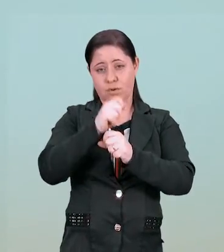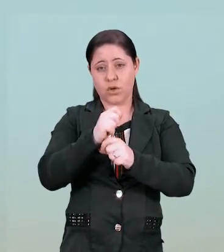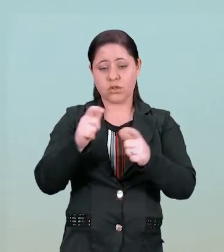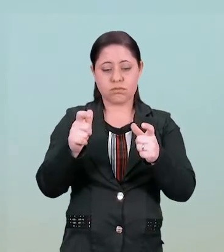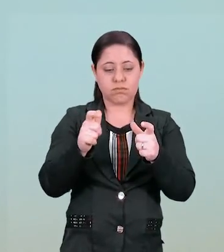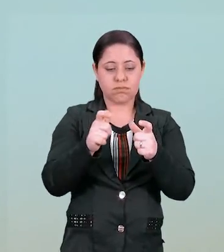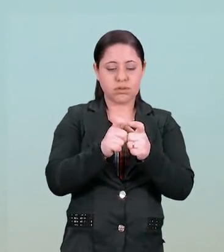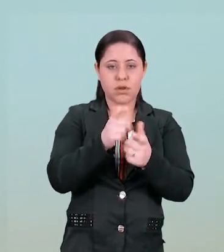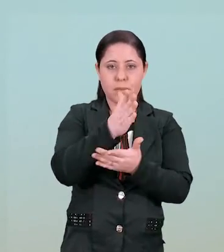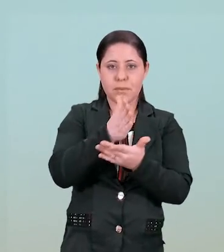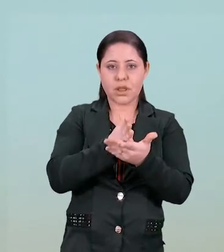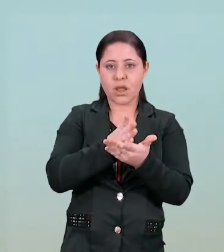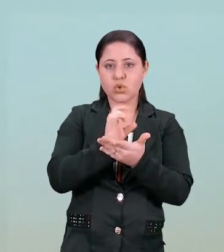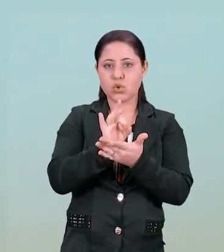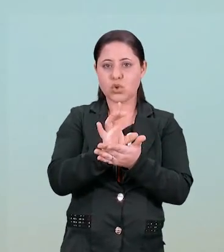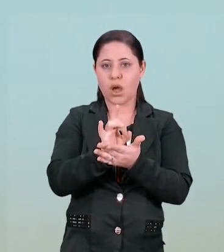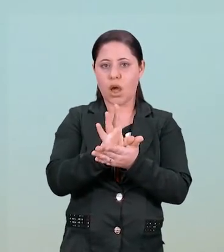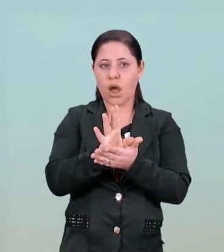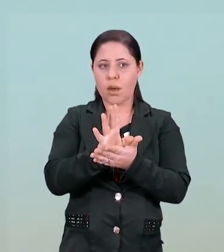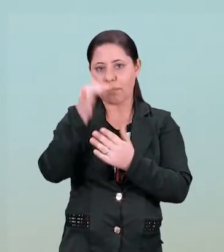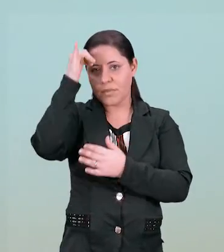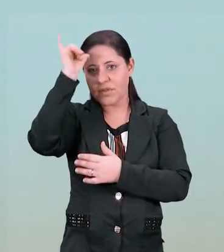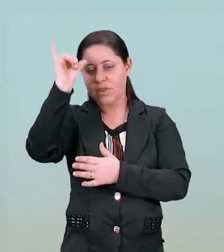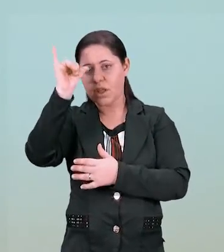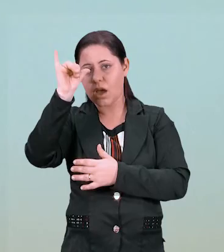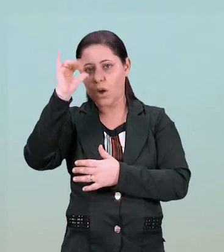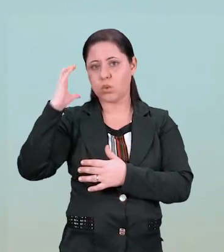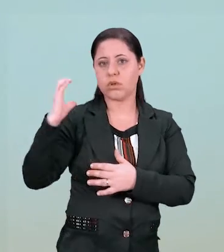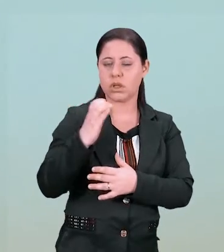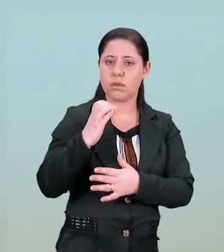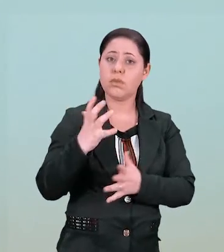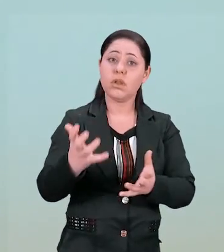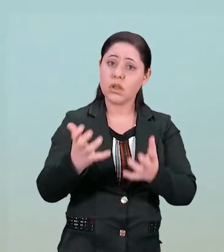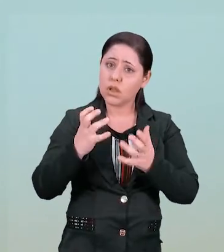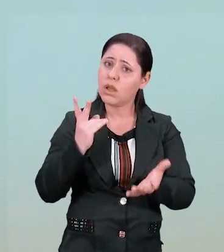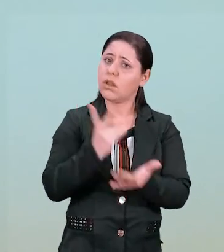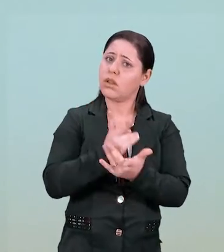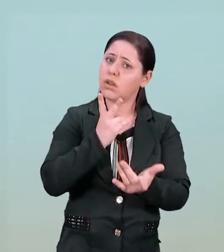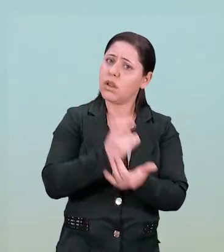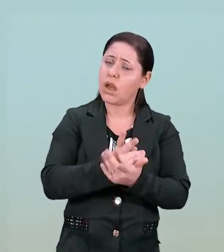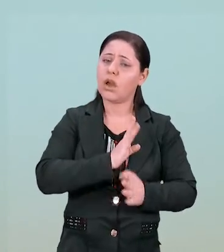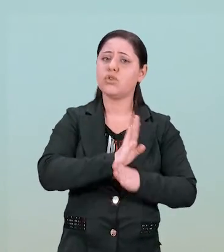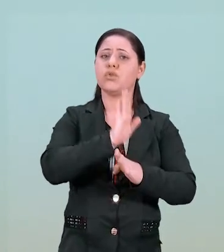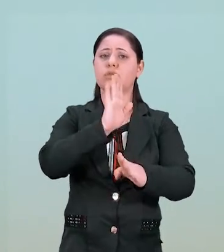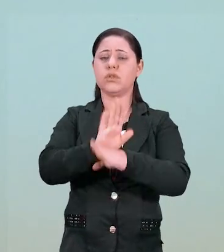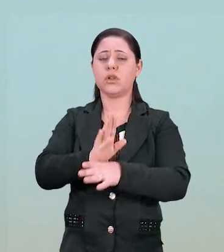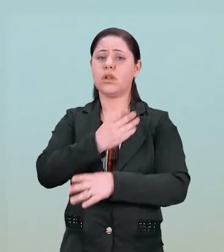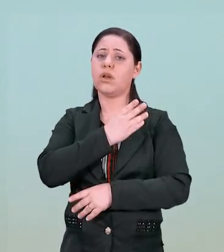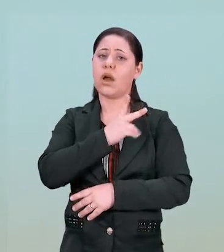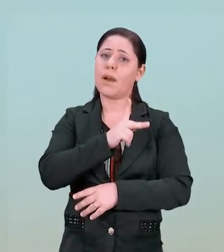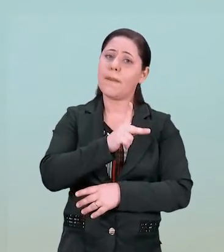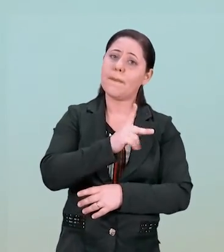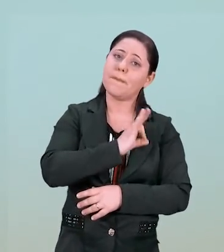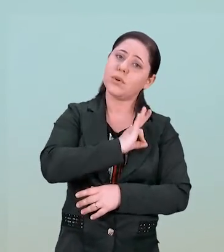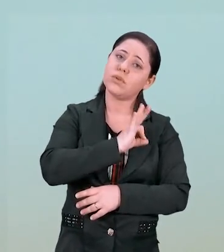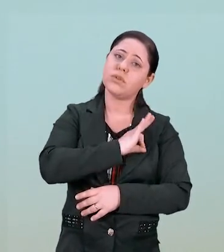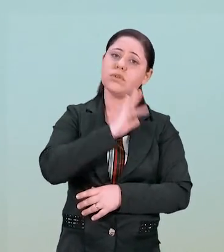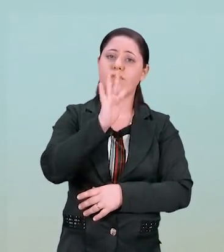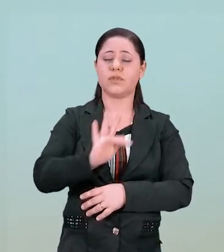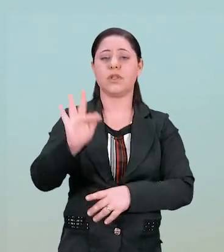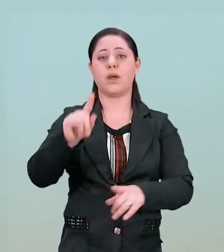um crime muito grave e queremos continuar combatendo, auxiliando a Polícia Federal. Porém, nós precisamos,